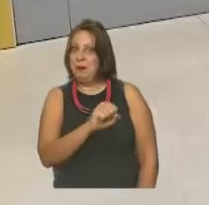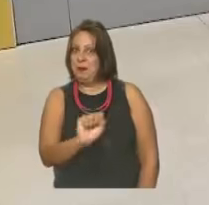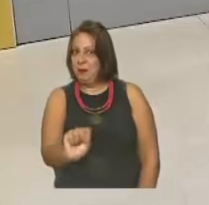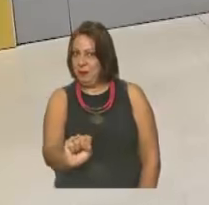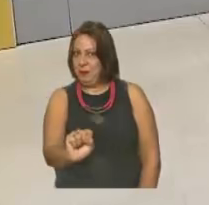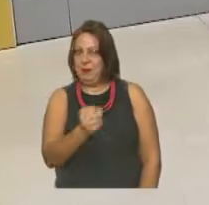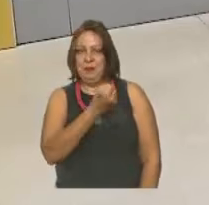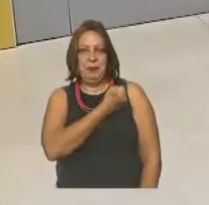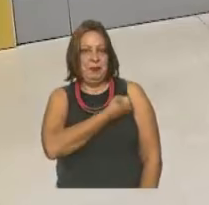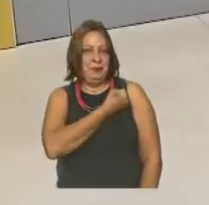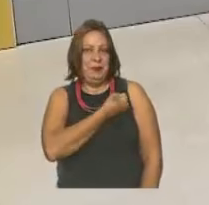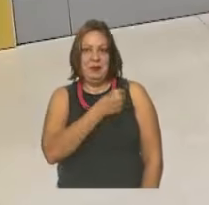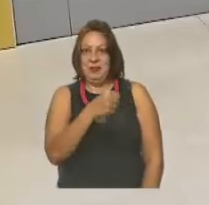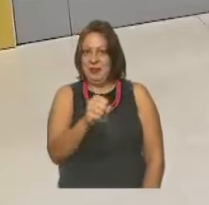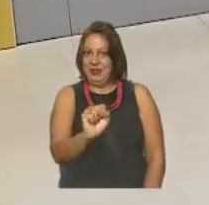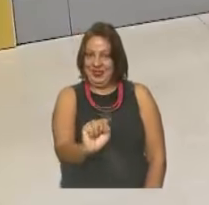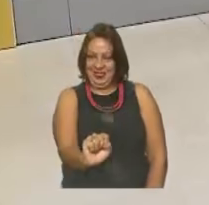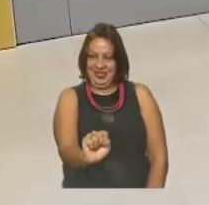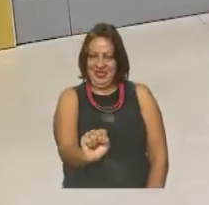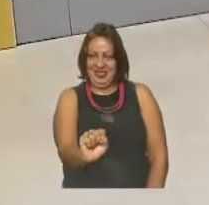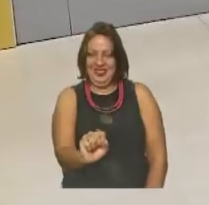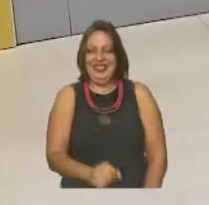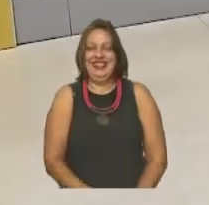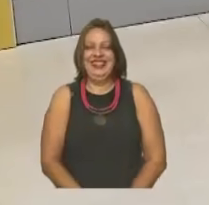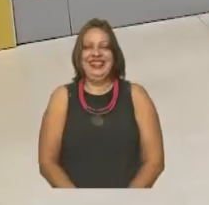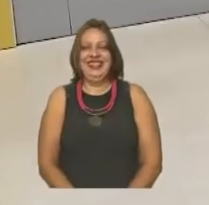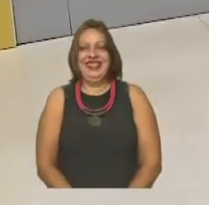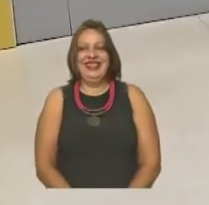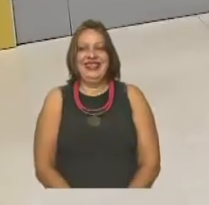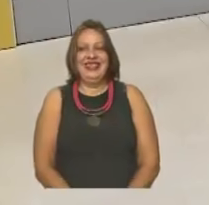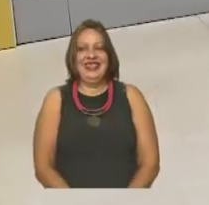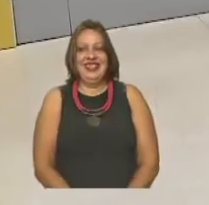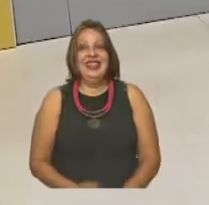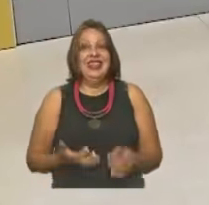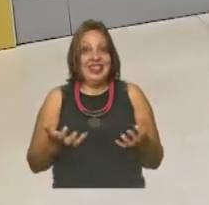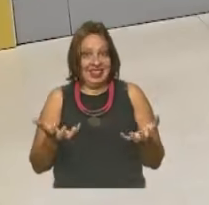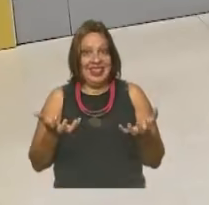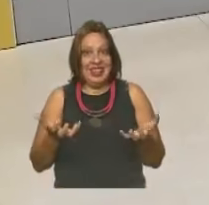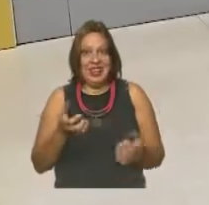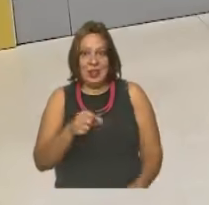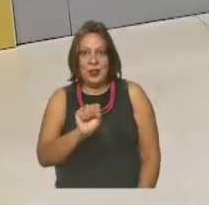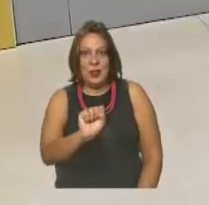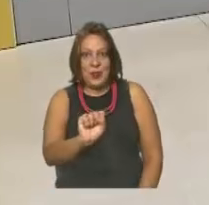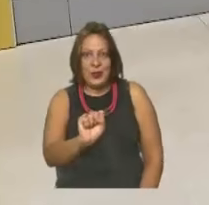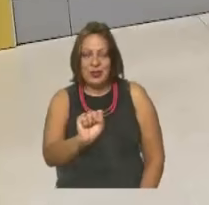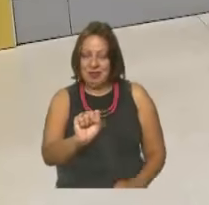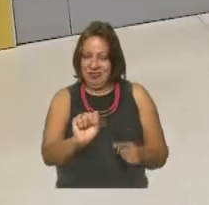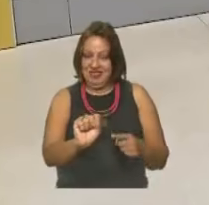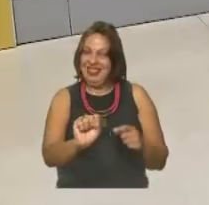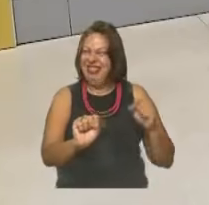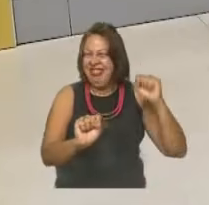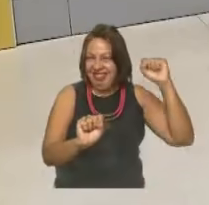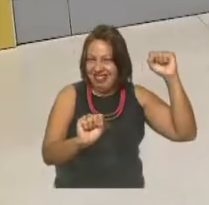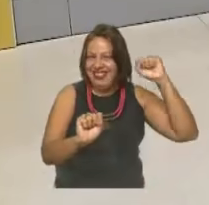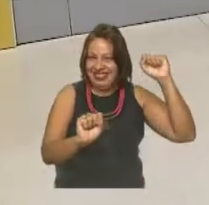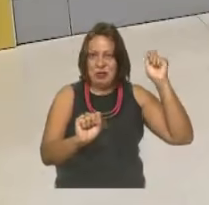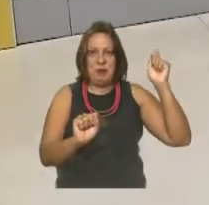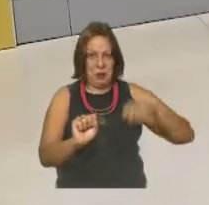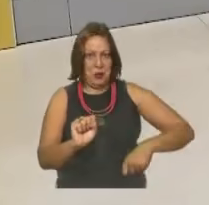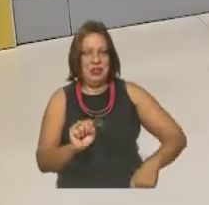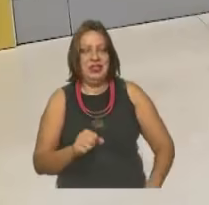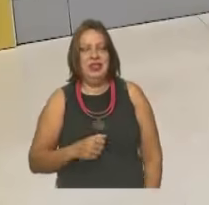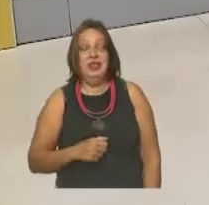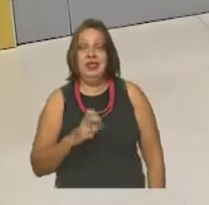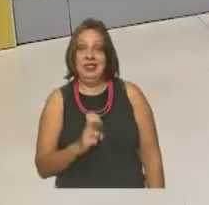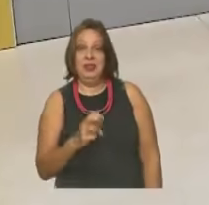número 8, número 8, número 8. Quem quer o número 8 pode comemorar. E o 53 está